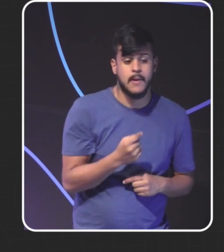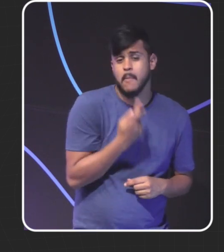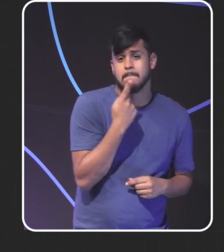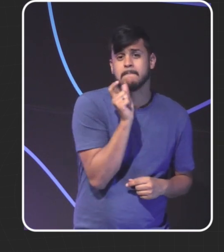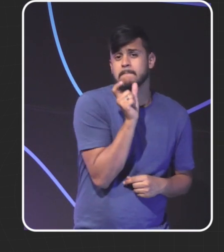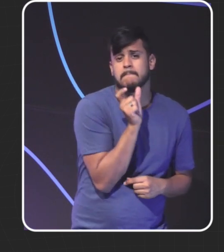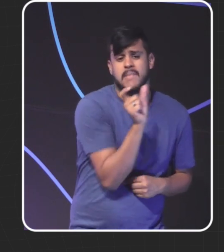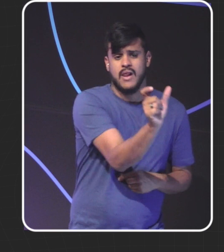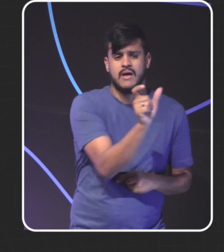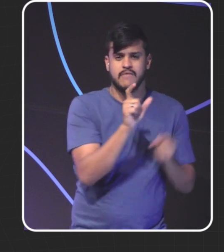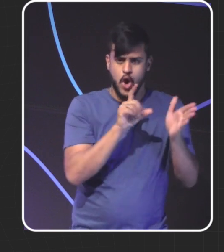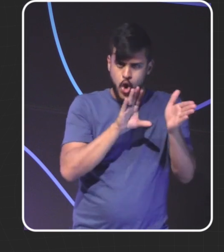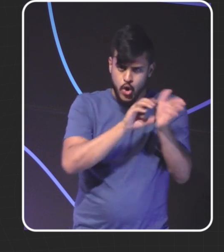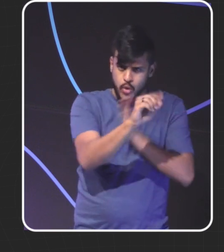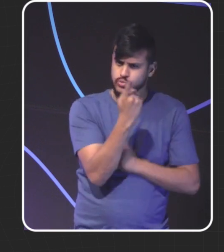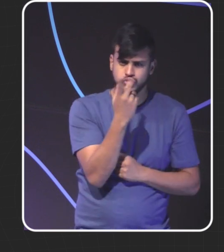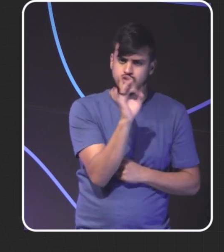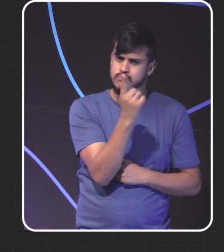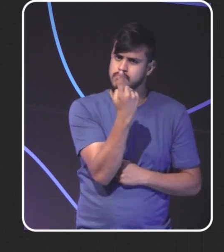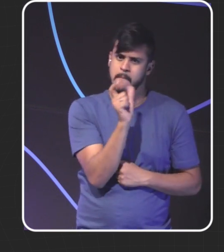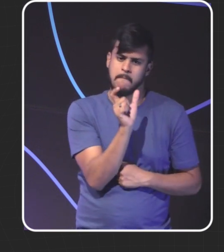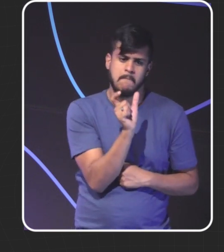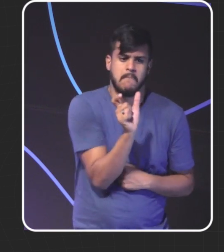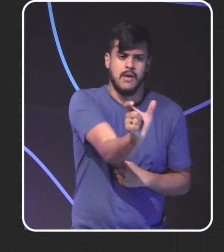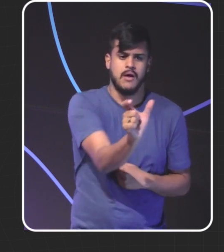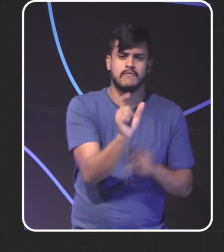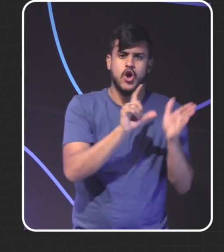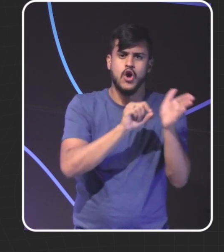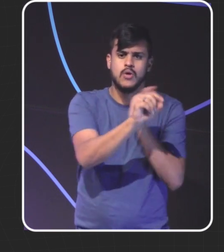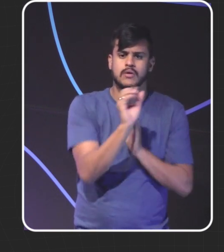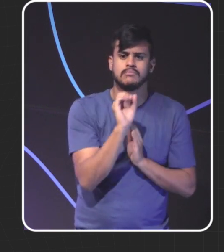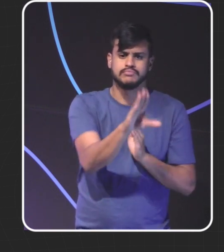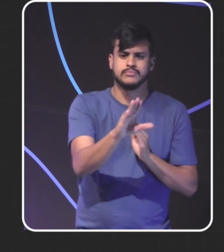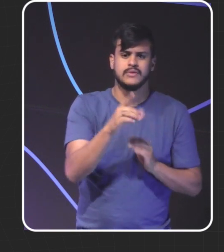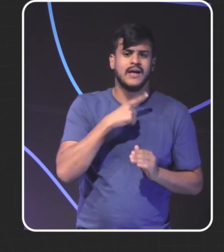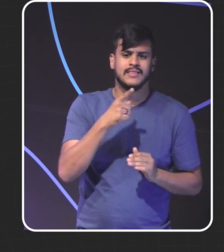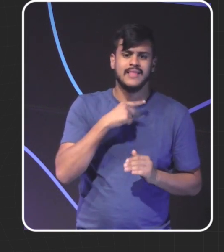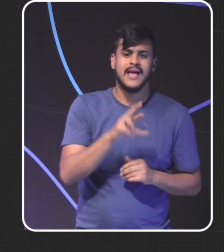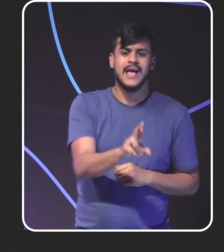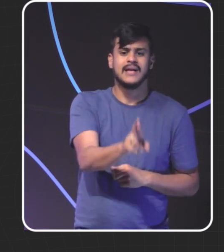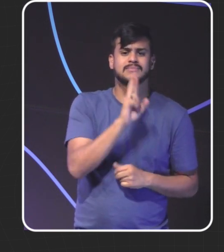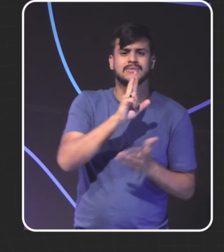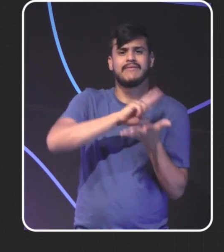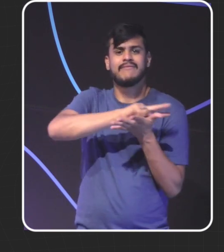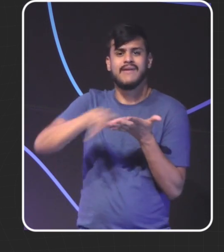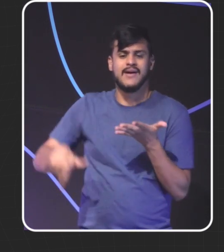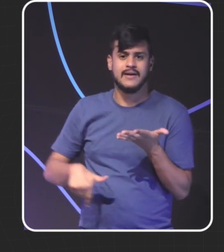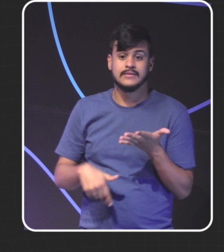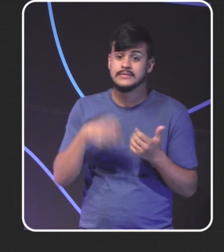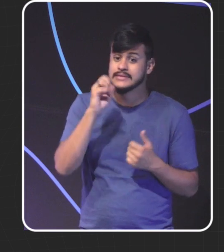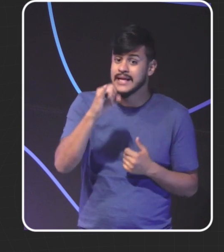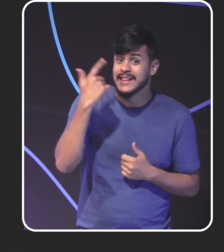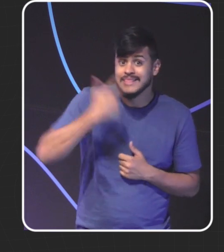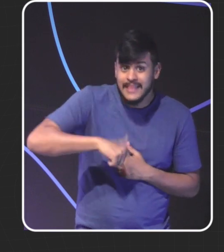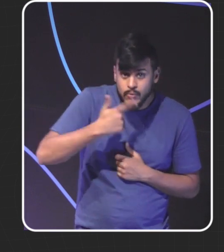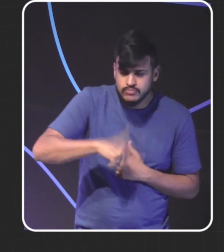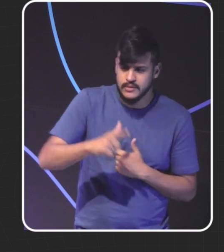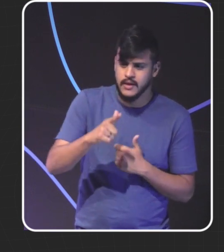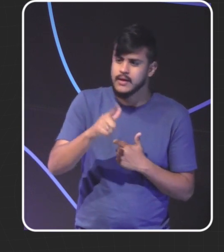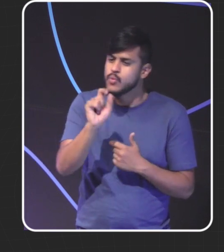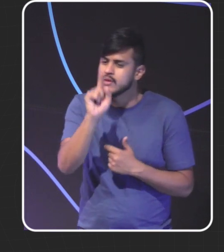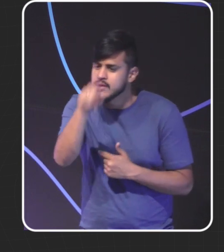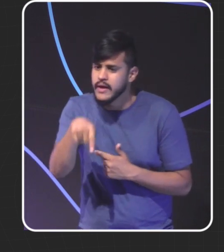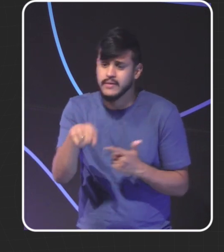solta no Google, e você pode obter uma série de respostas. Então, se você não tem um significado direcionado, você pode ter problemas